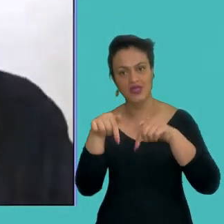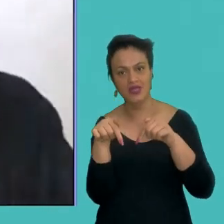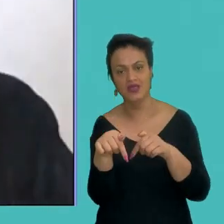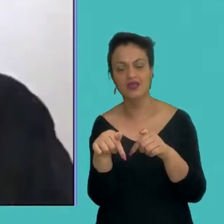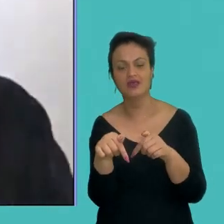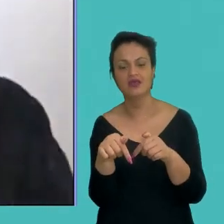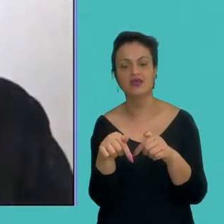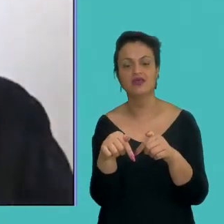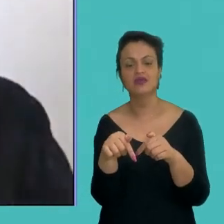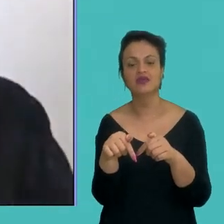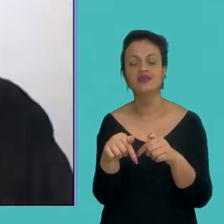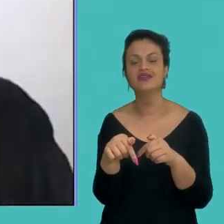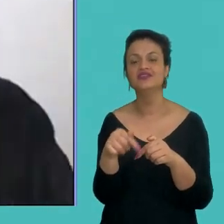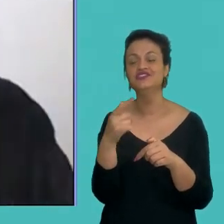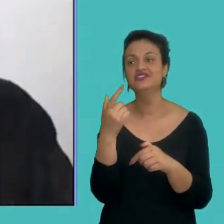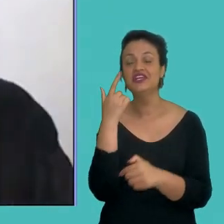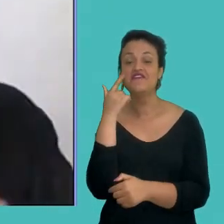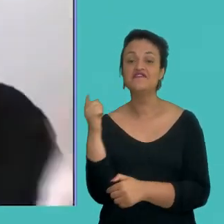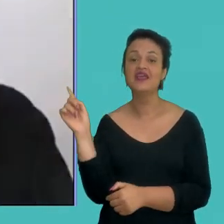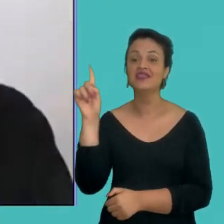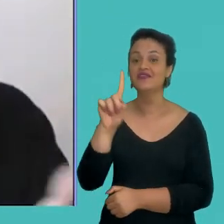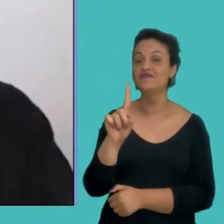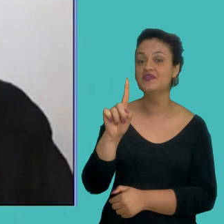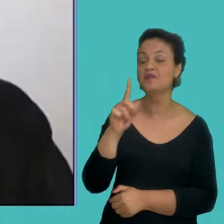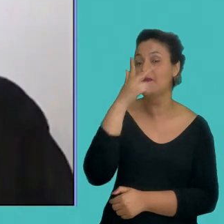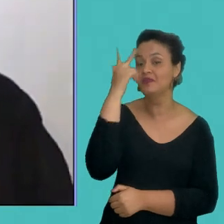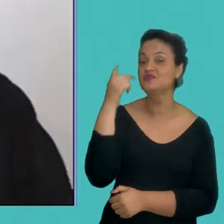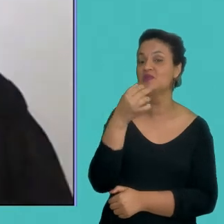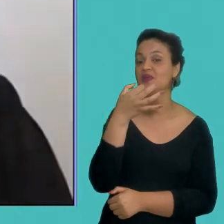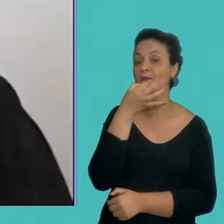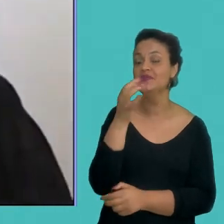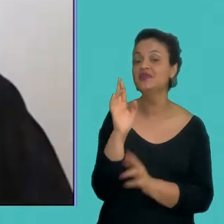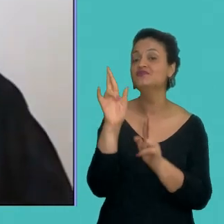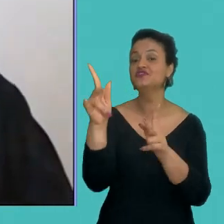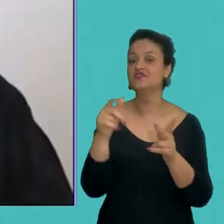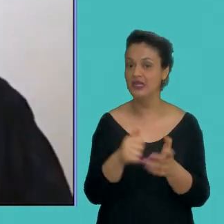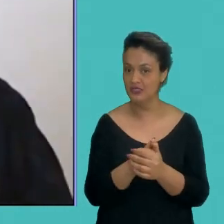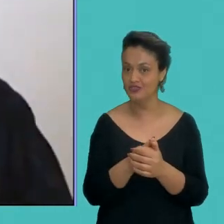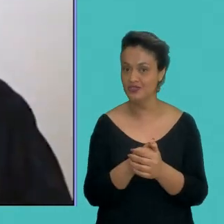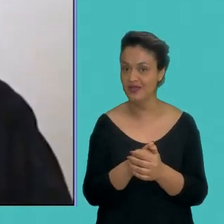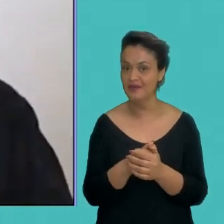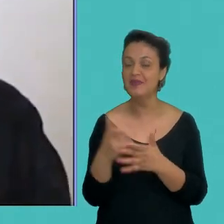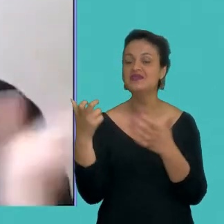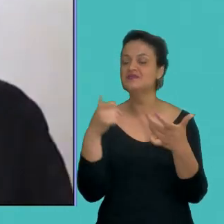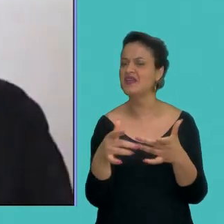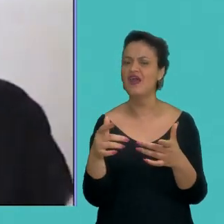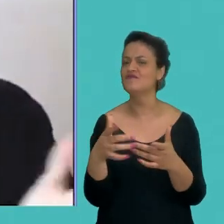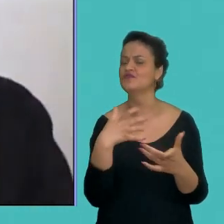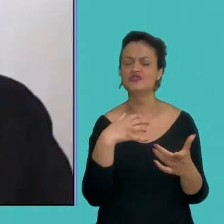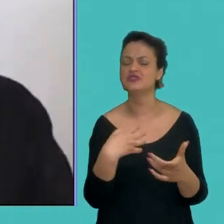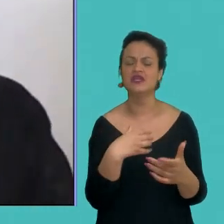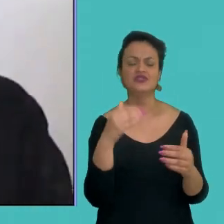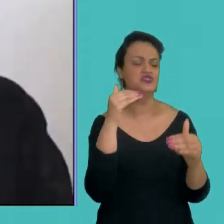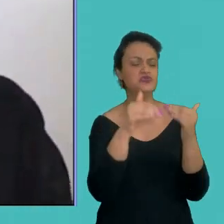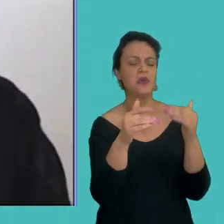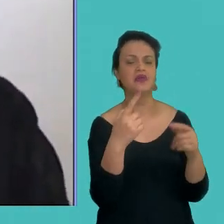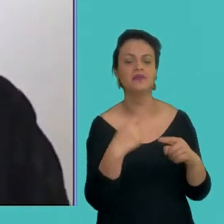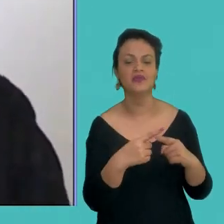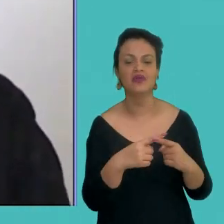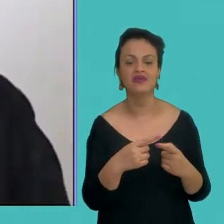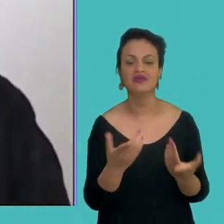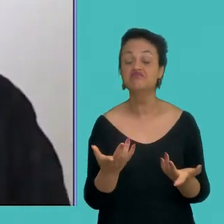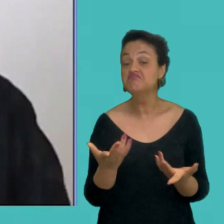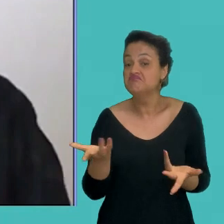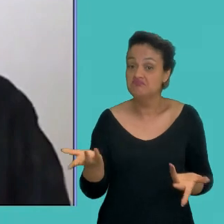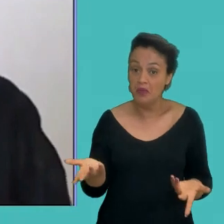tido posturas do pessoal contrário à vacinação. Aqui fazendo um pouco da defesa da organização do